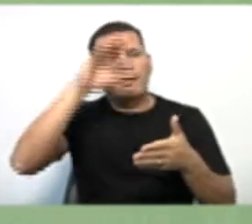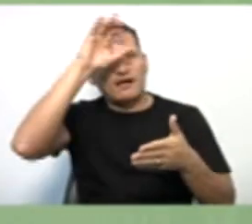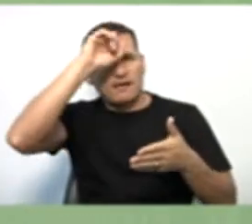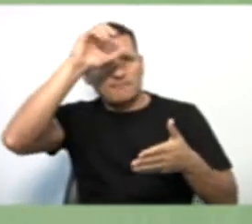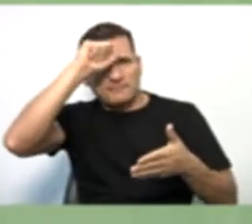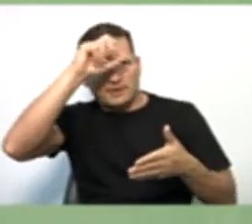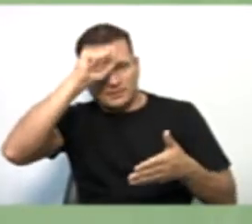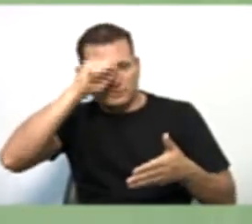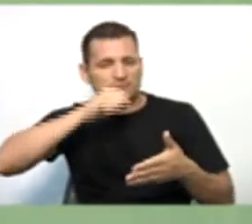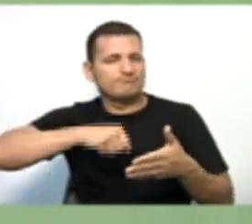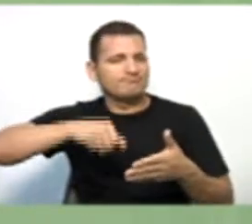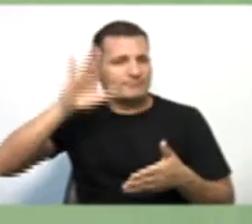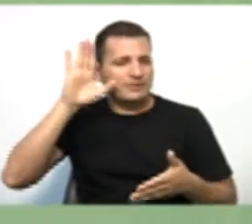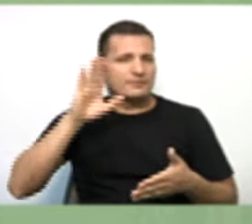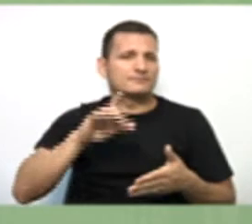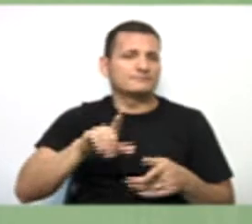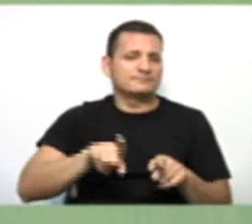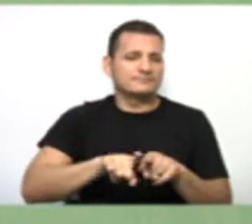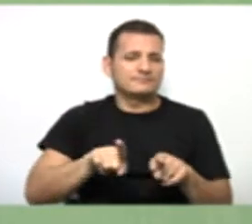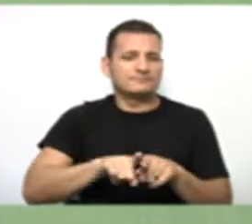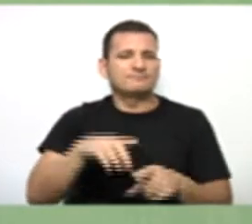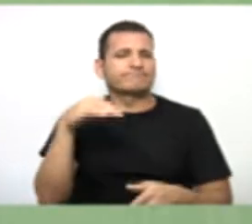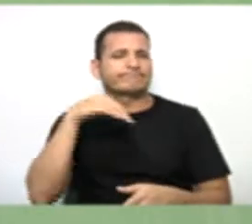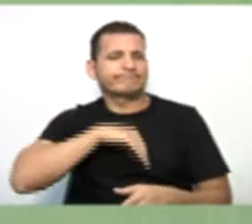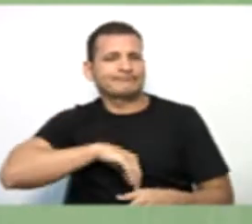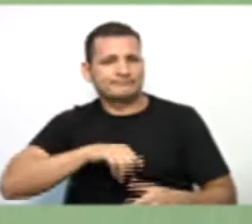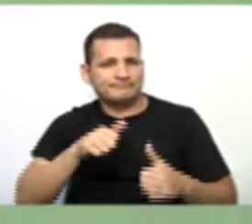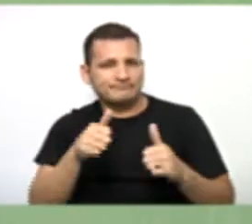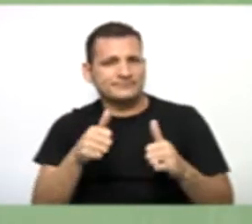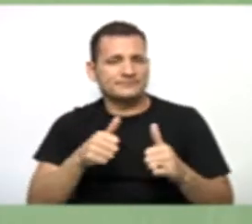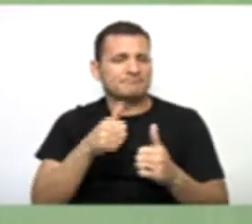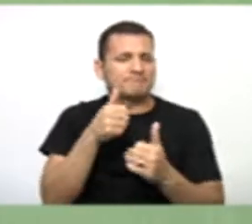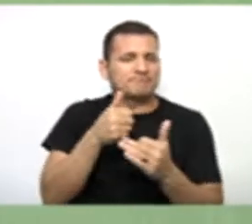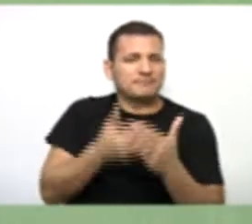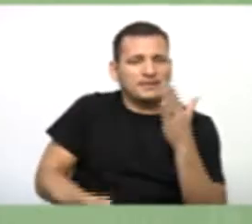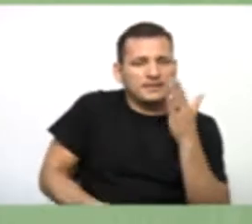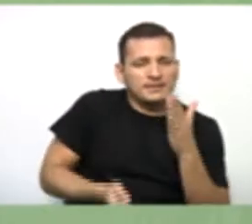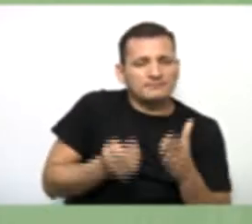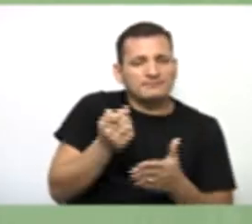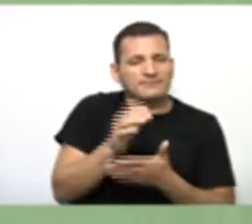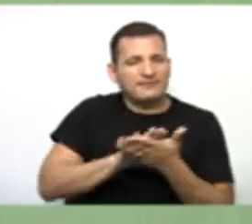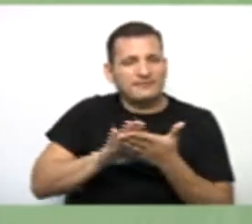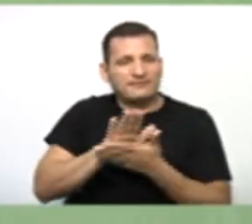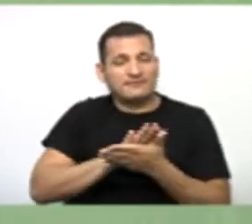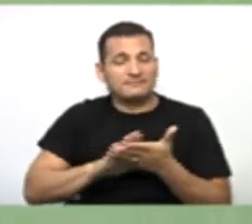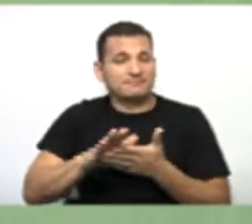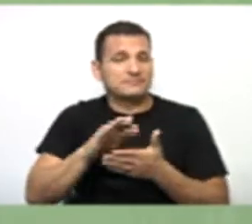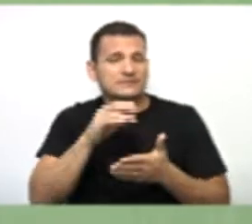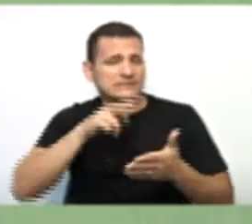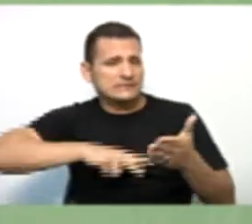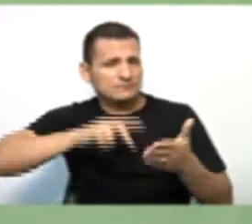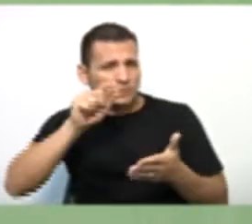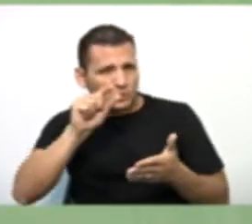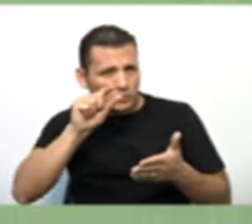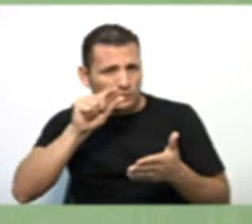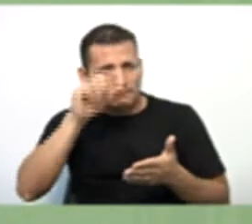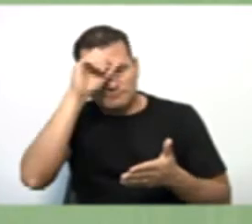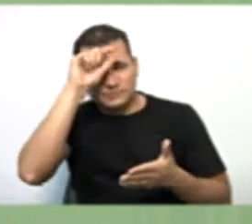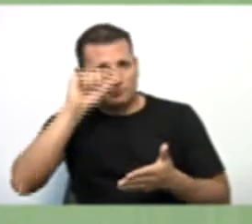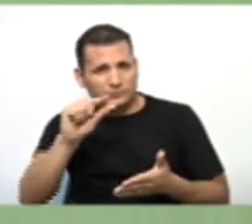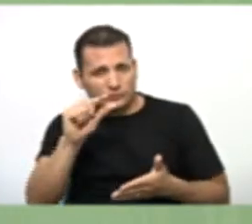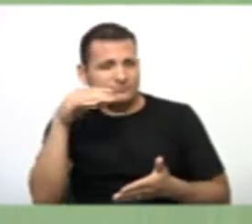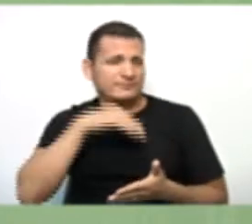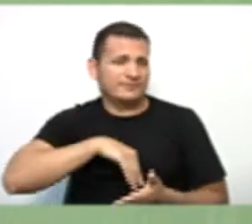muito, ganha muito e perde pouco. E quem lê pouco, aprende pouco, ganha